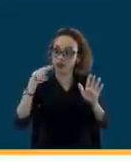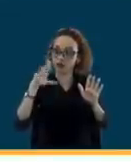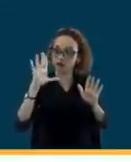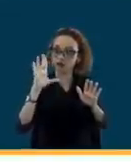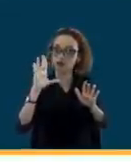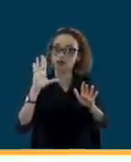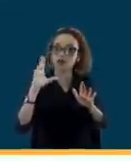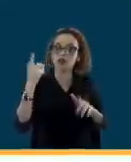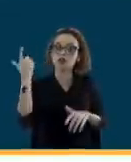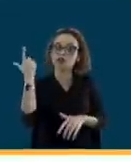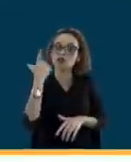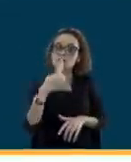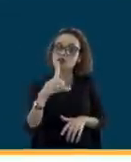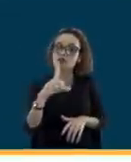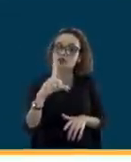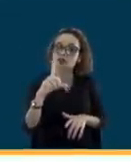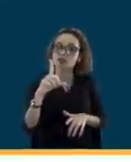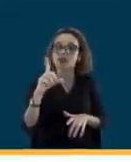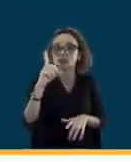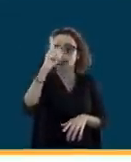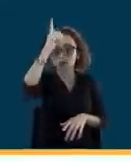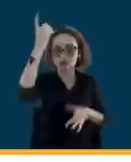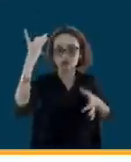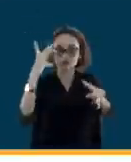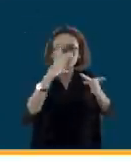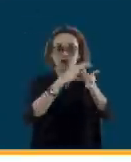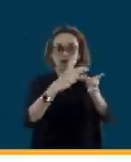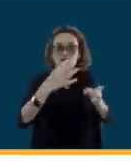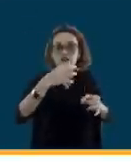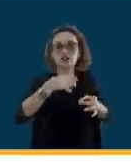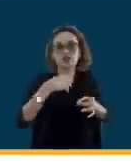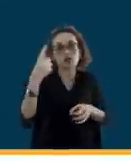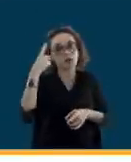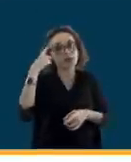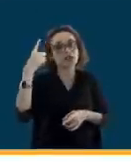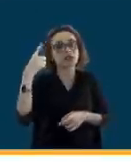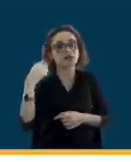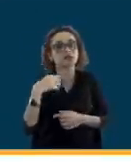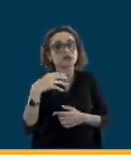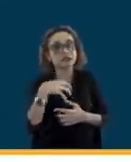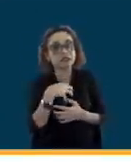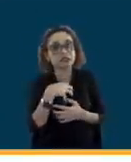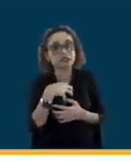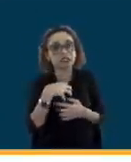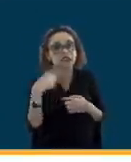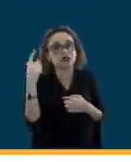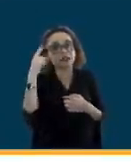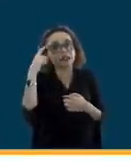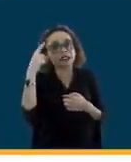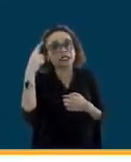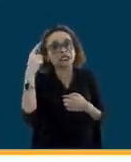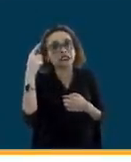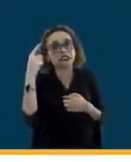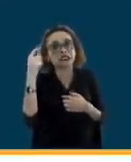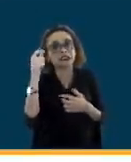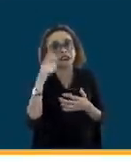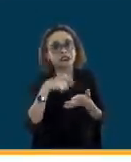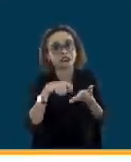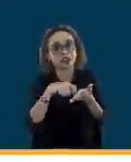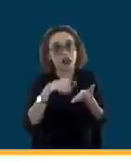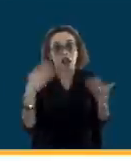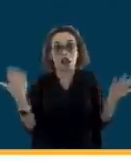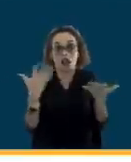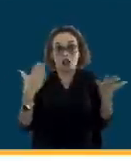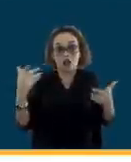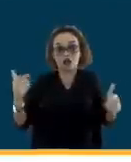essa harmonia, né? Do sentir e do pensar. Agora ela tem que entrar na harmonia do agir. E por isso,